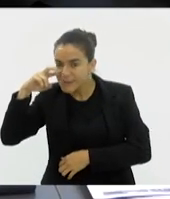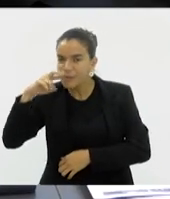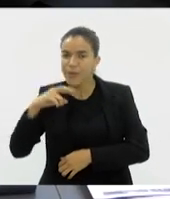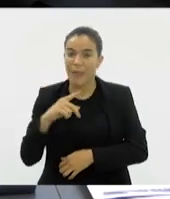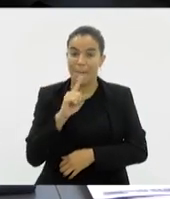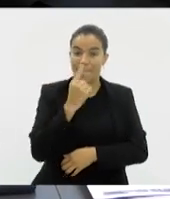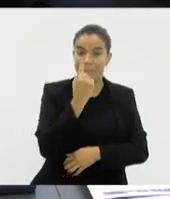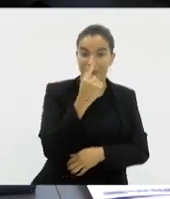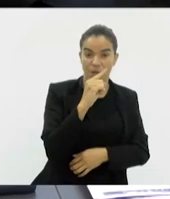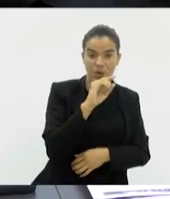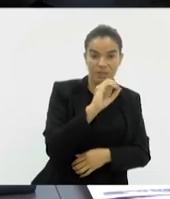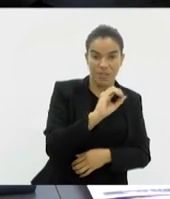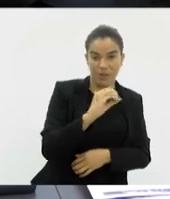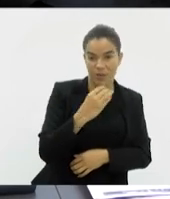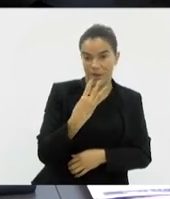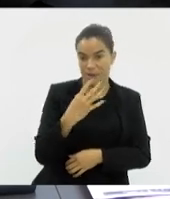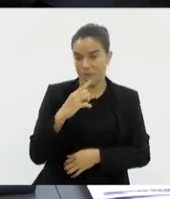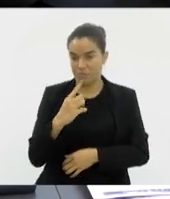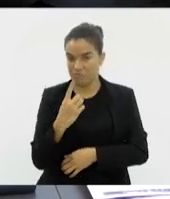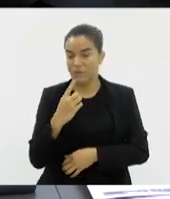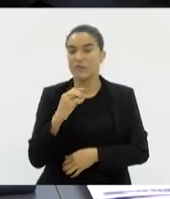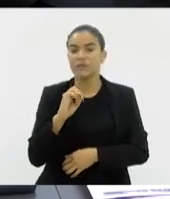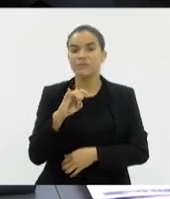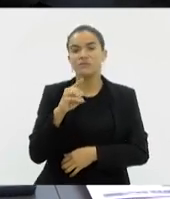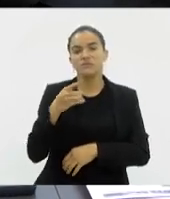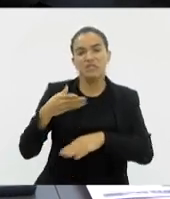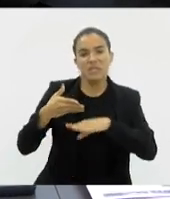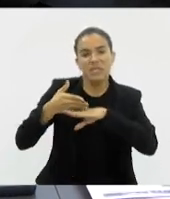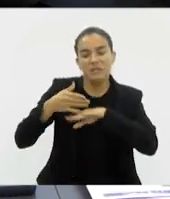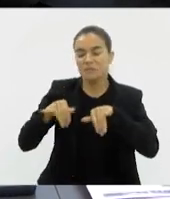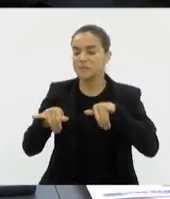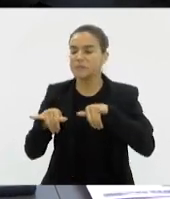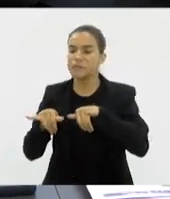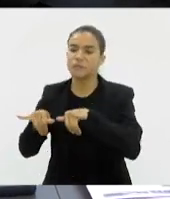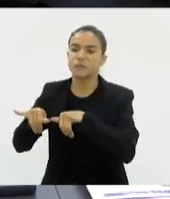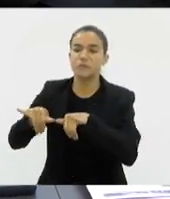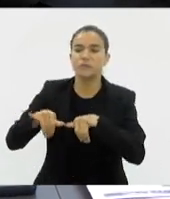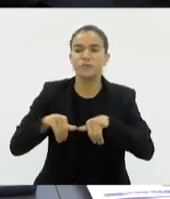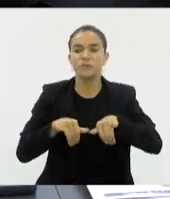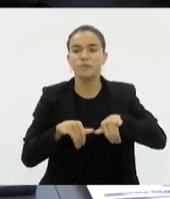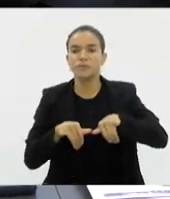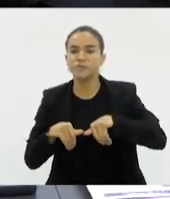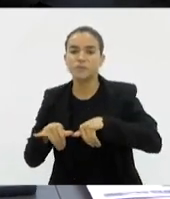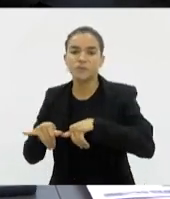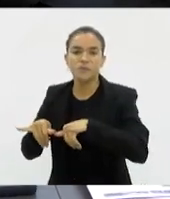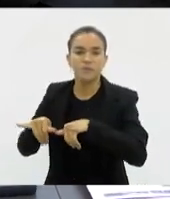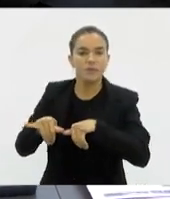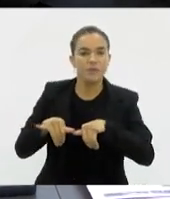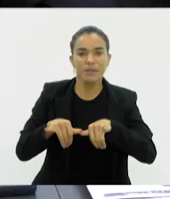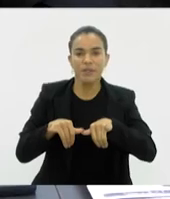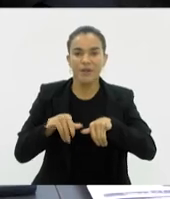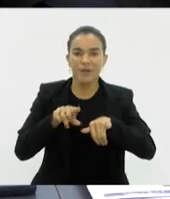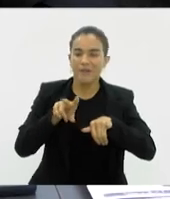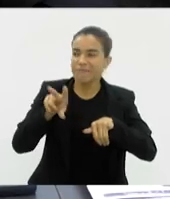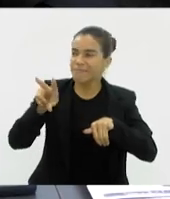8.041. Então, se eu entrar num supermercado, tem lá